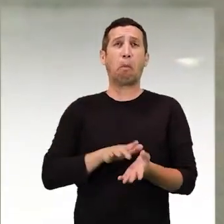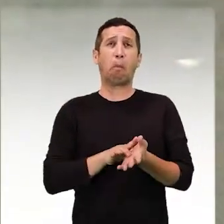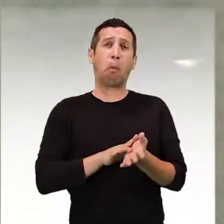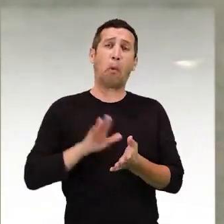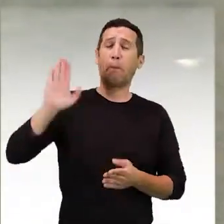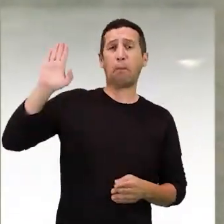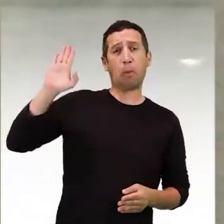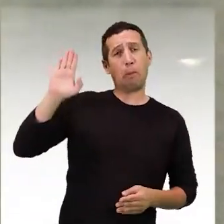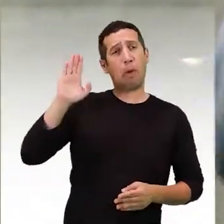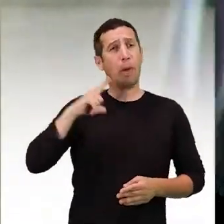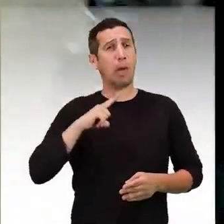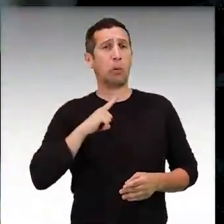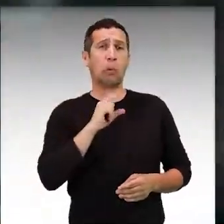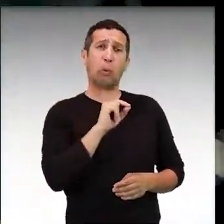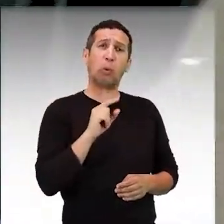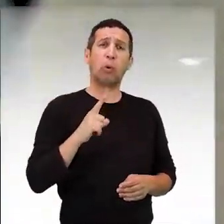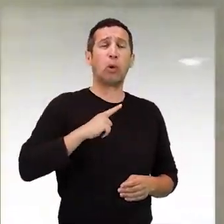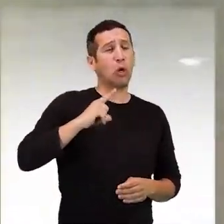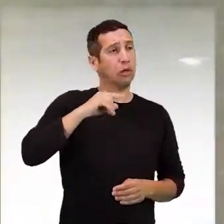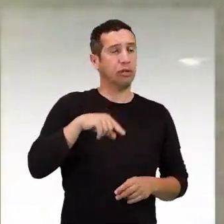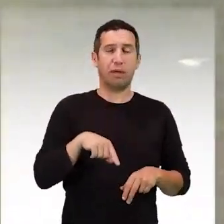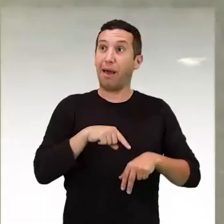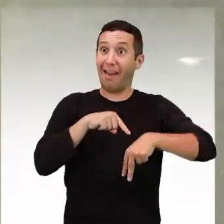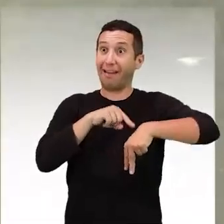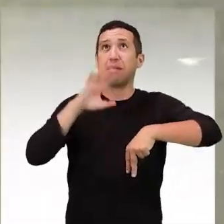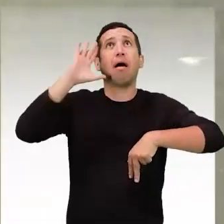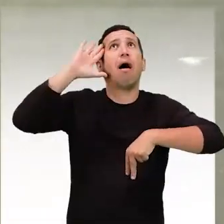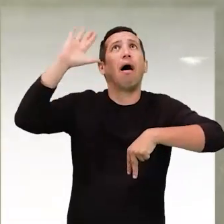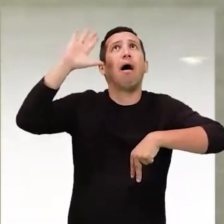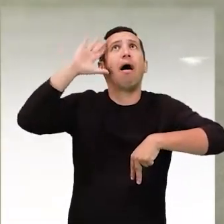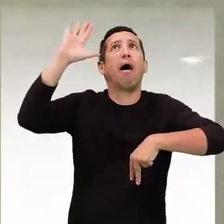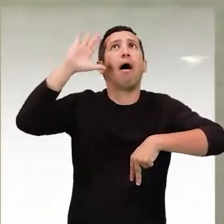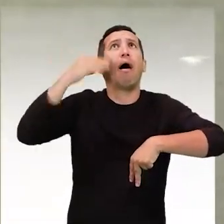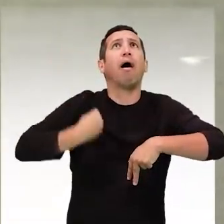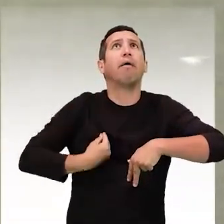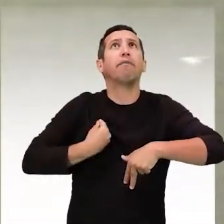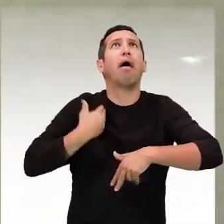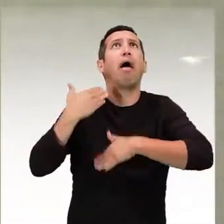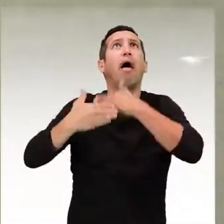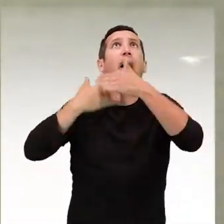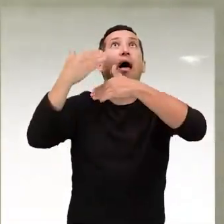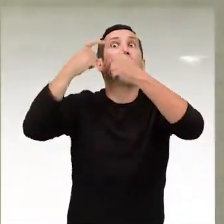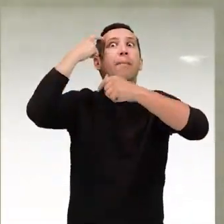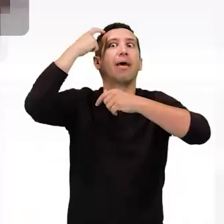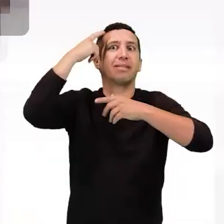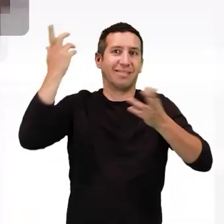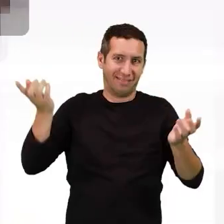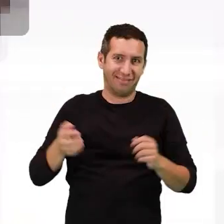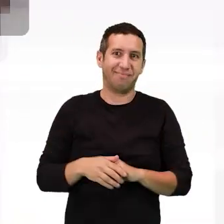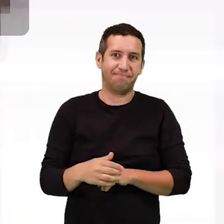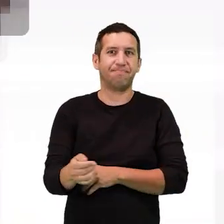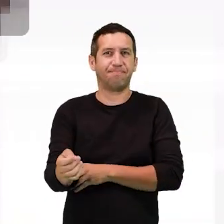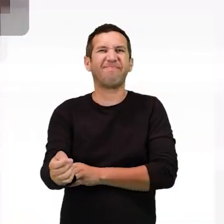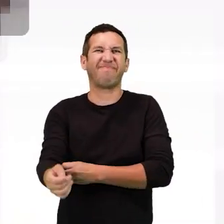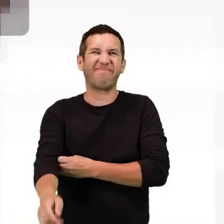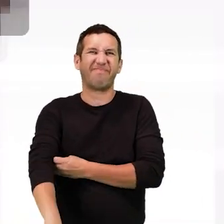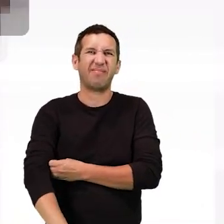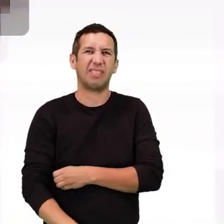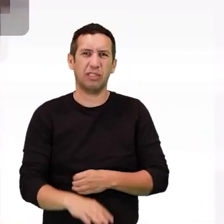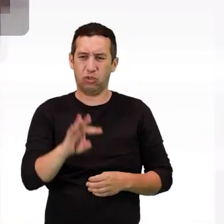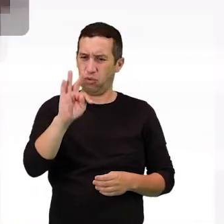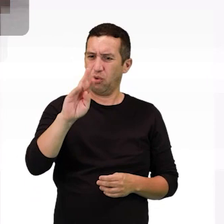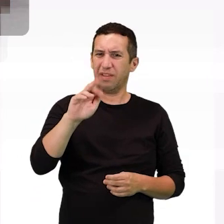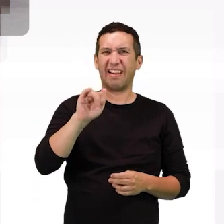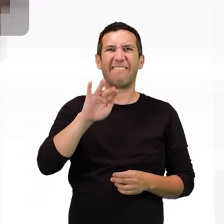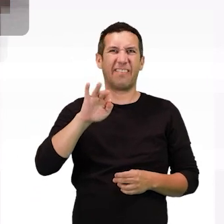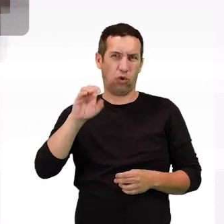nem sempre levanta suspeita, mas que tem como base o sonho dessas pessoas de terem uma vida melhor. O tráfico de pessoas ele tem